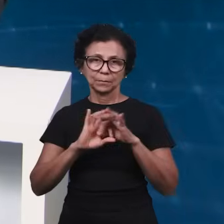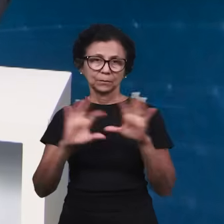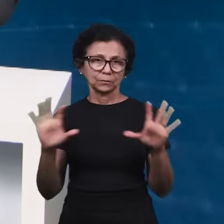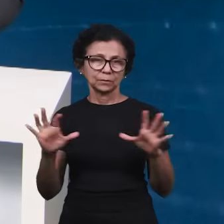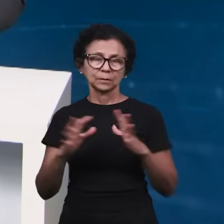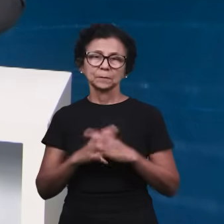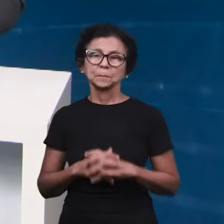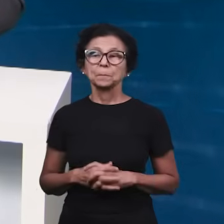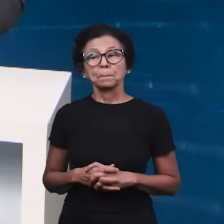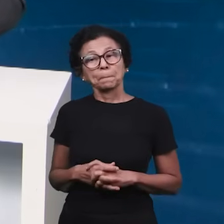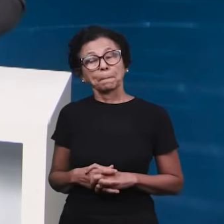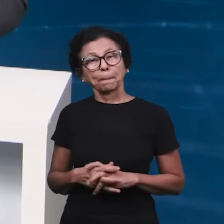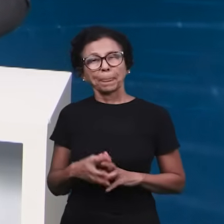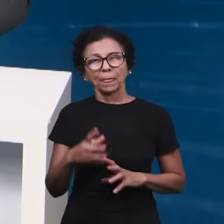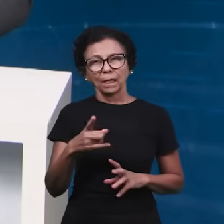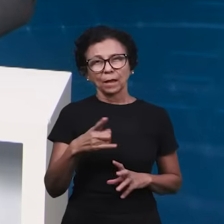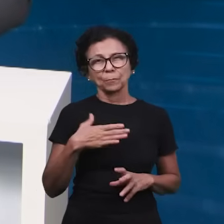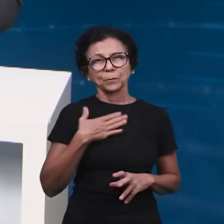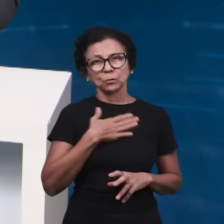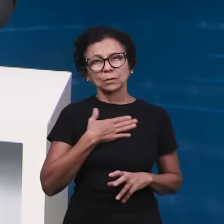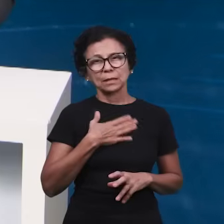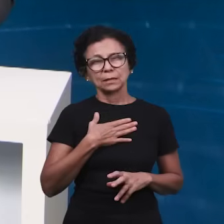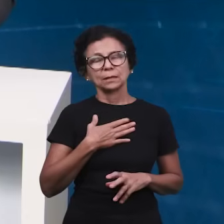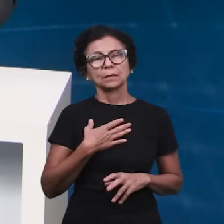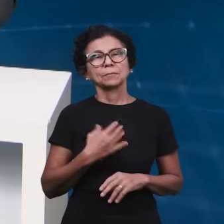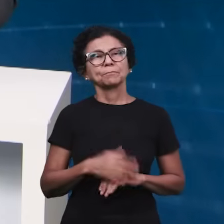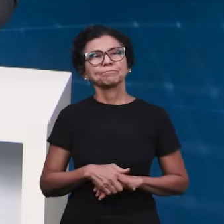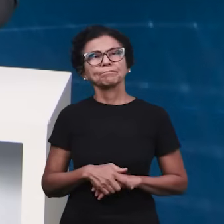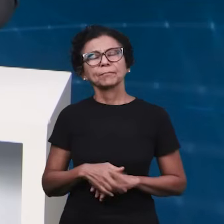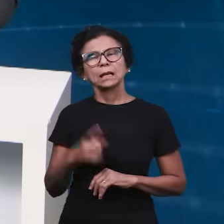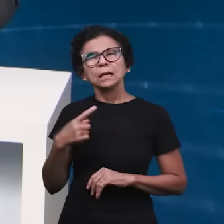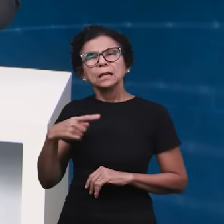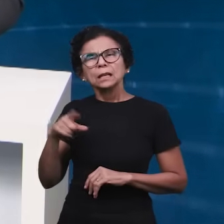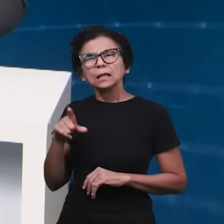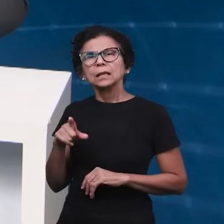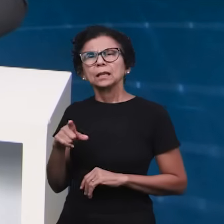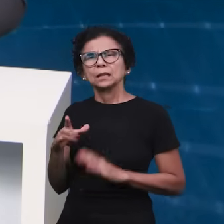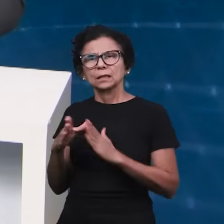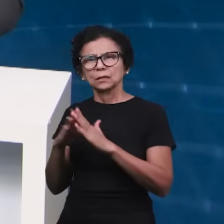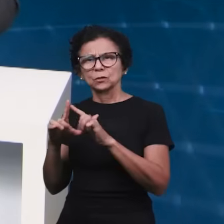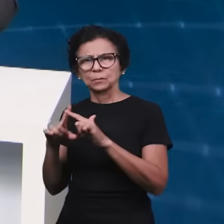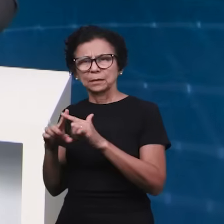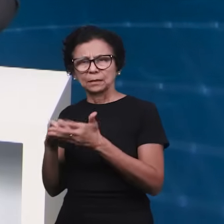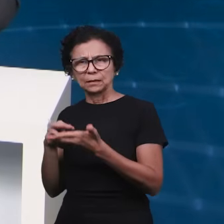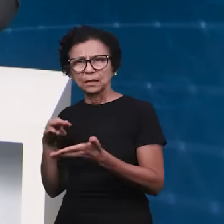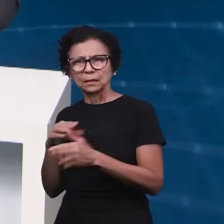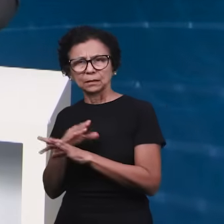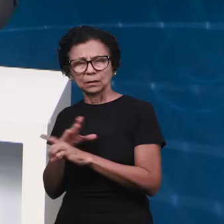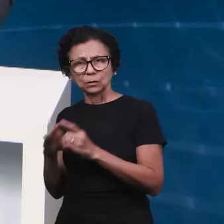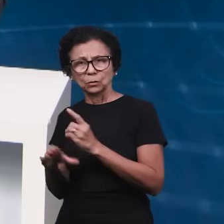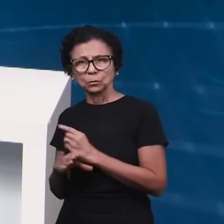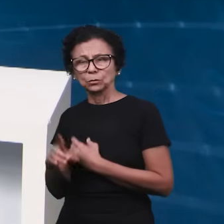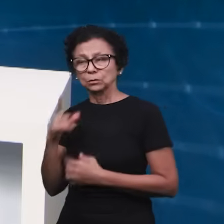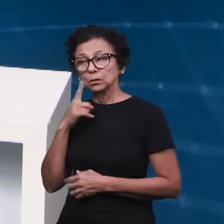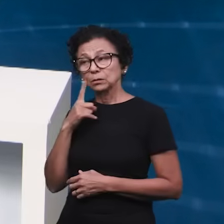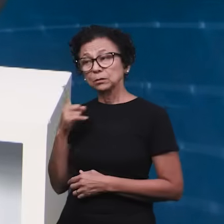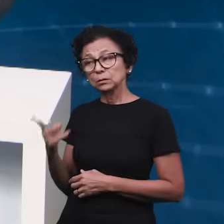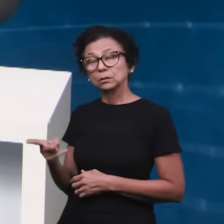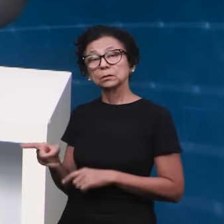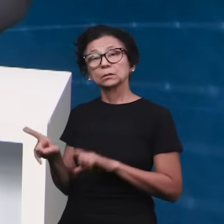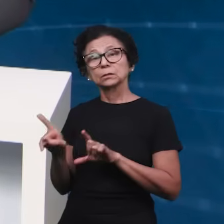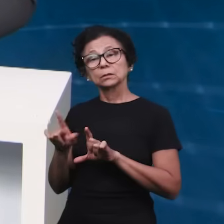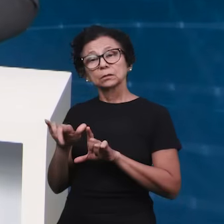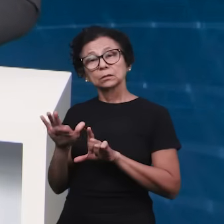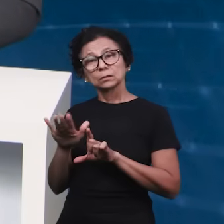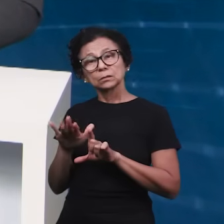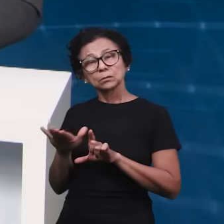para interagir aqui com a gente. Agora, você que gostaria de participar de um culto de uma das nossas igrejas, agora na tela para você está aparecendo o